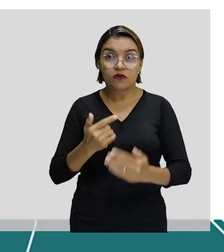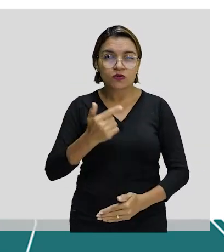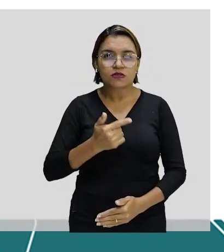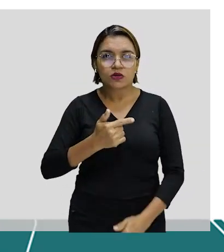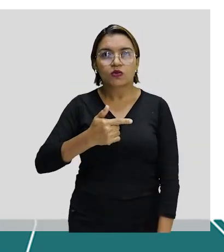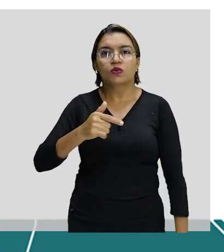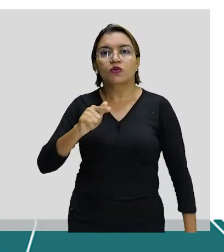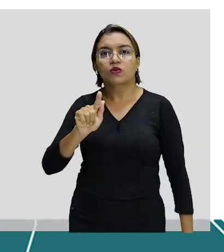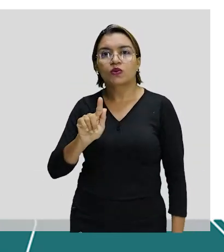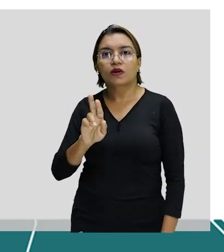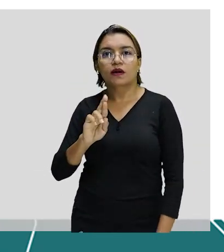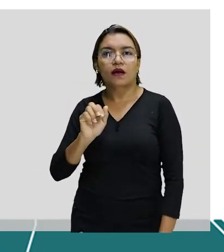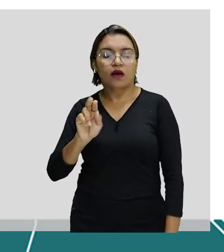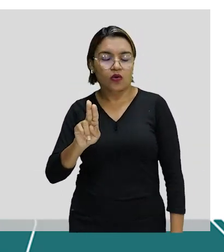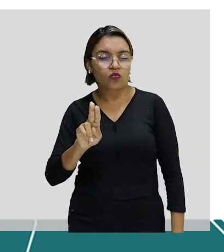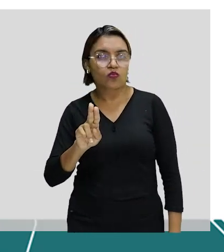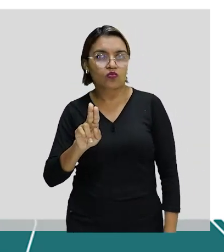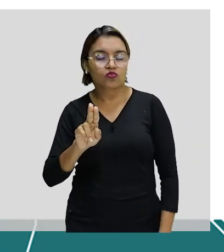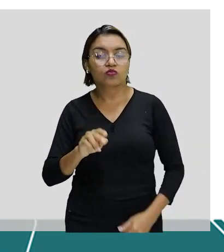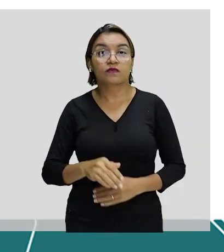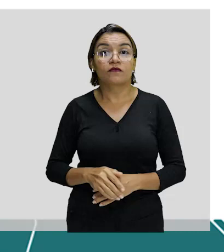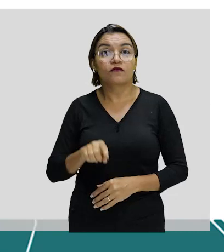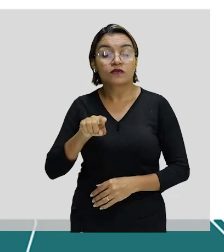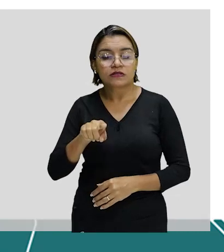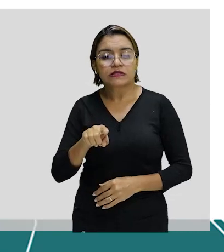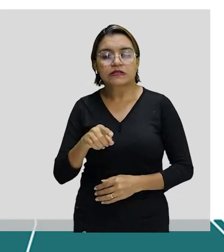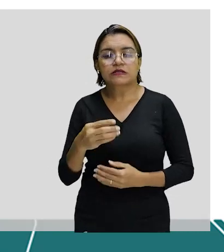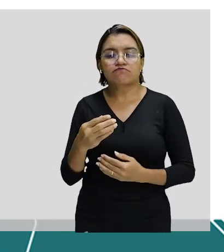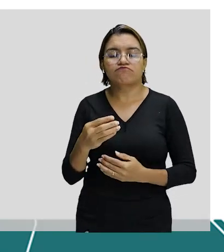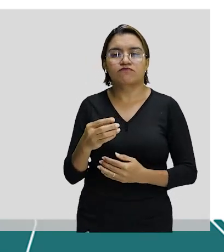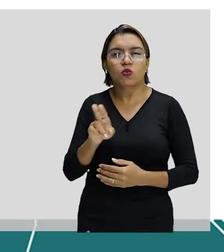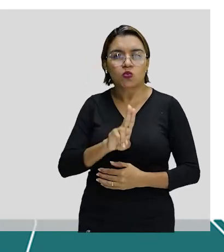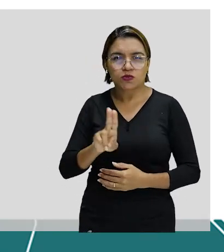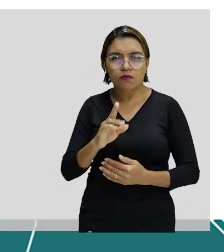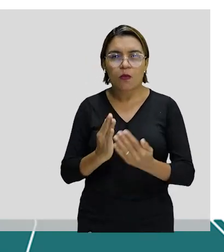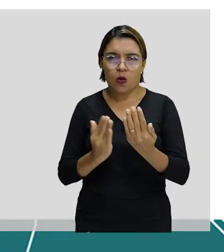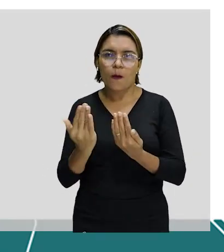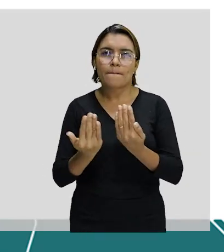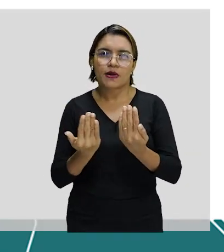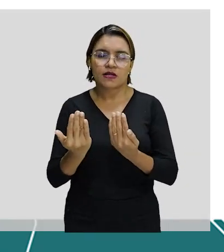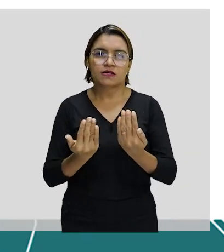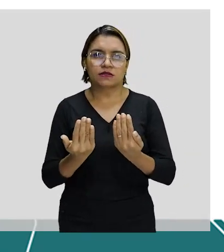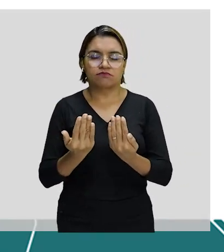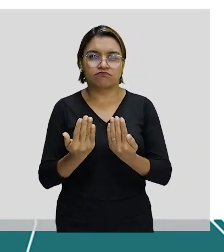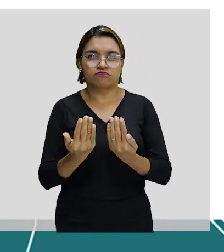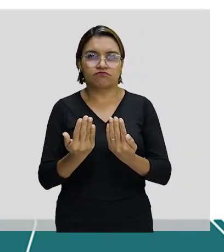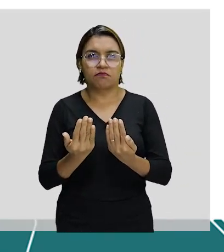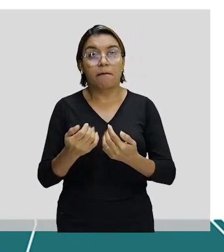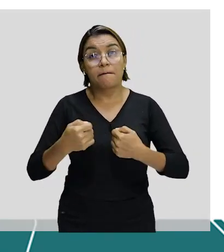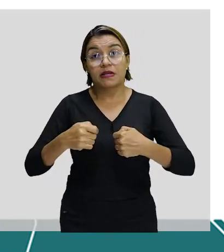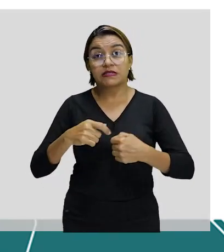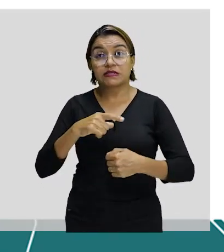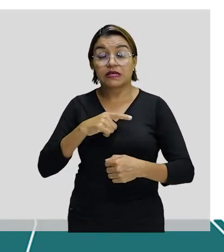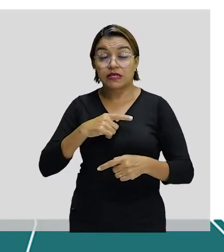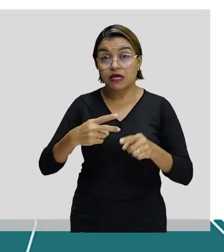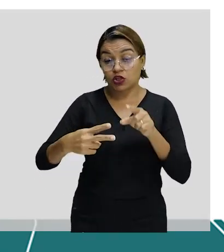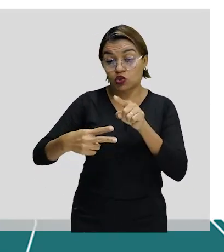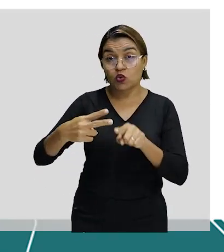comparativo, obviamente, o próprio nome já diz, você vai fazer uma comparação. Para você comparar, você tem que ter, no mínimo,